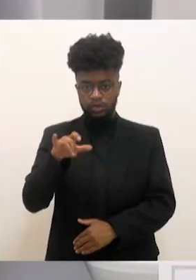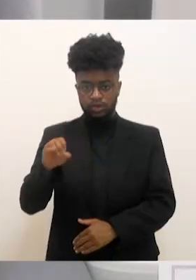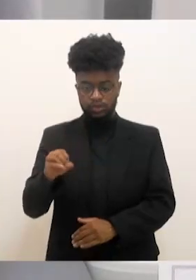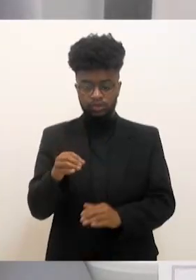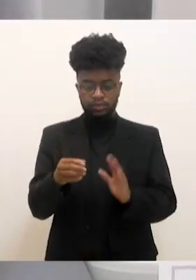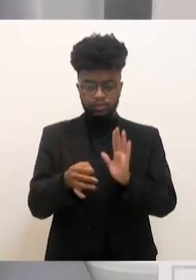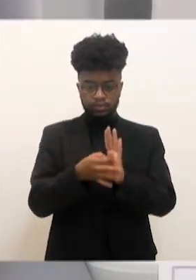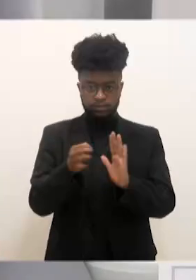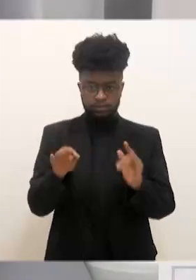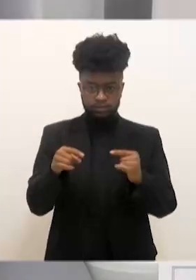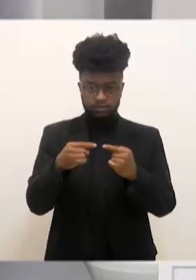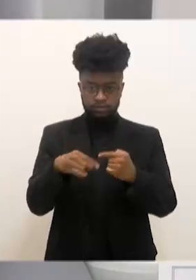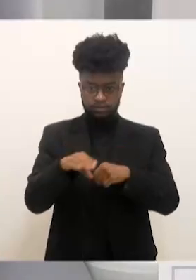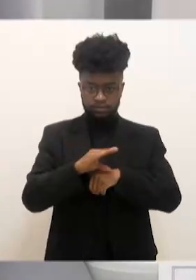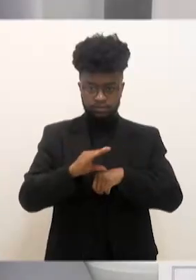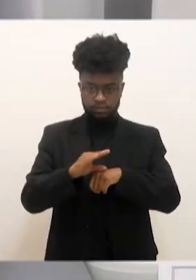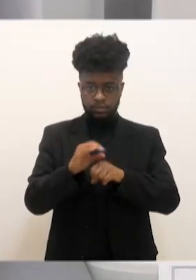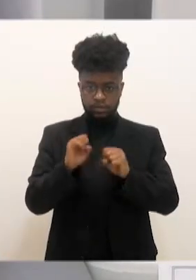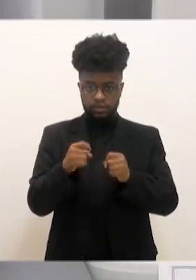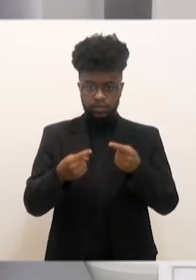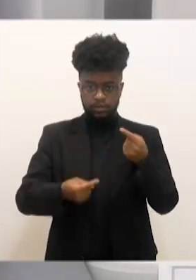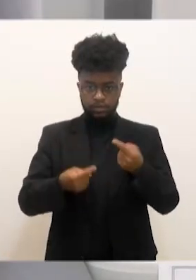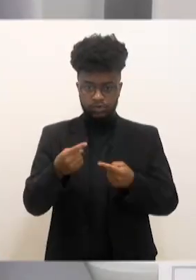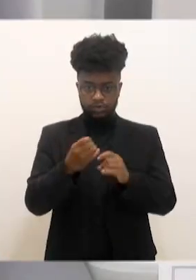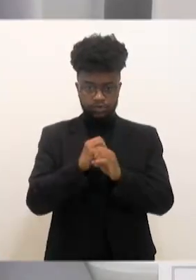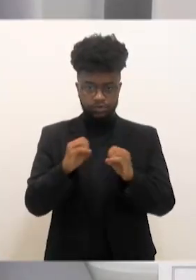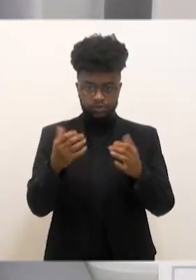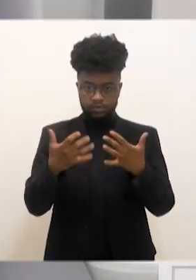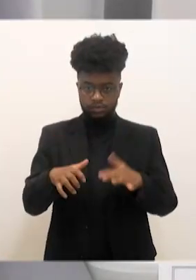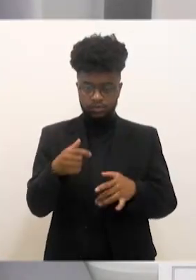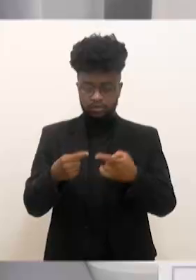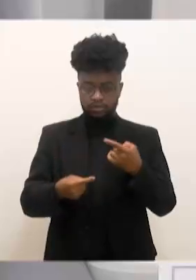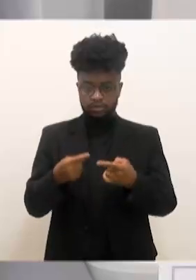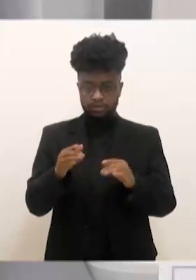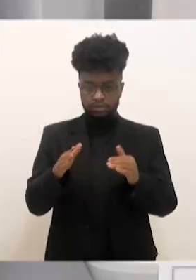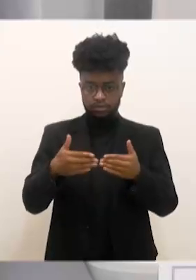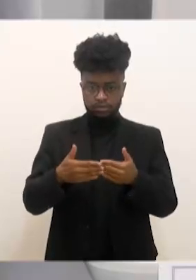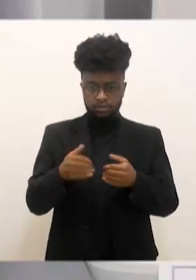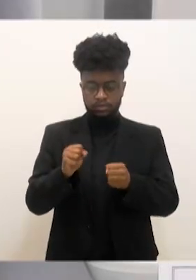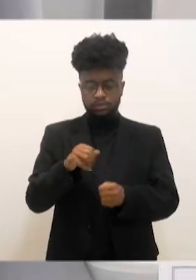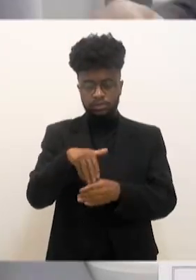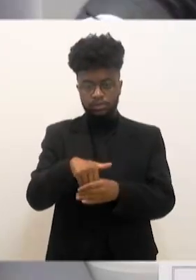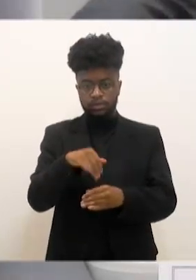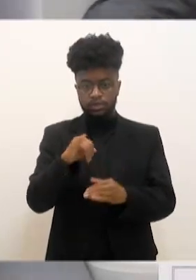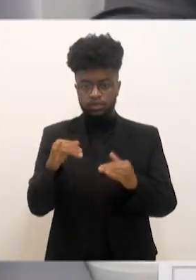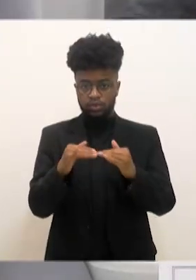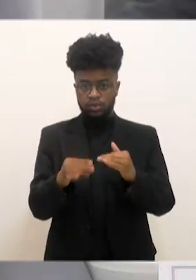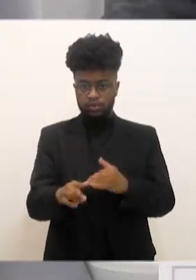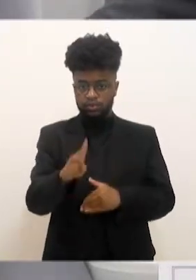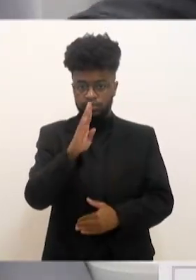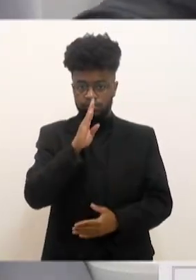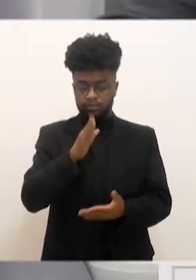parecer pela constitucionalidade. Em discussão, não havendo quem queira discutir, encerrada a discussão, em votação,